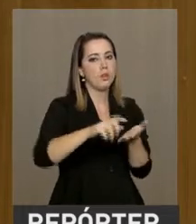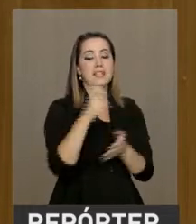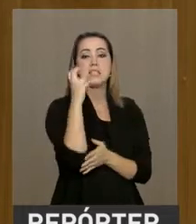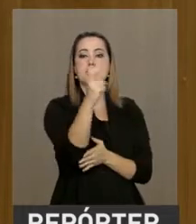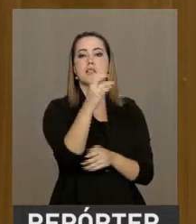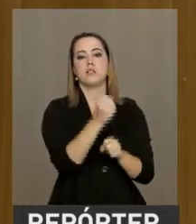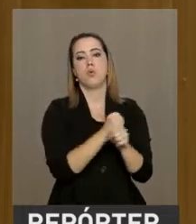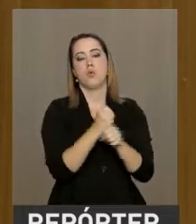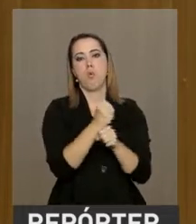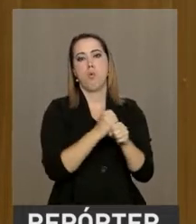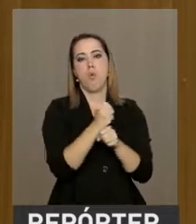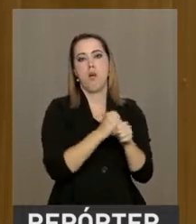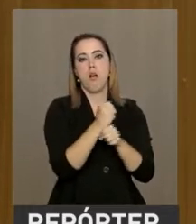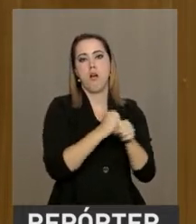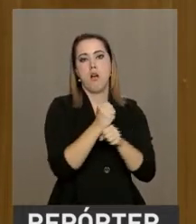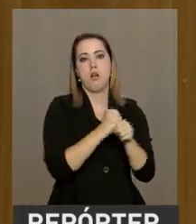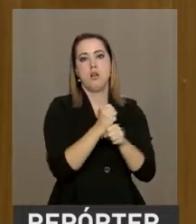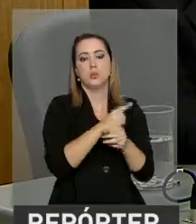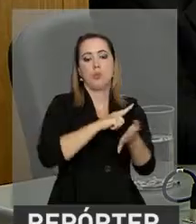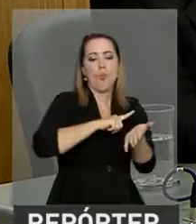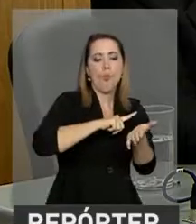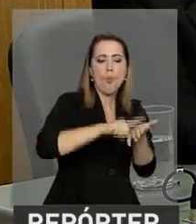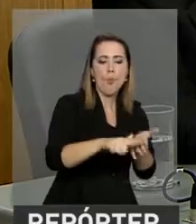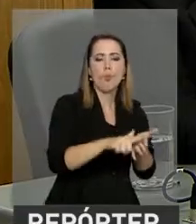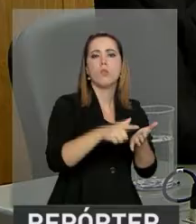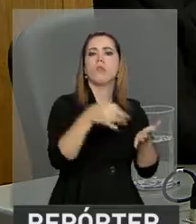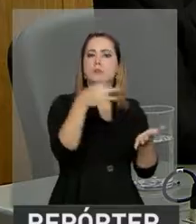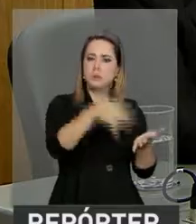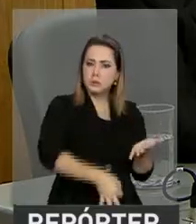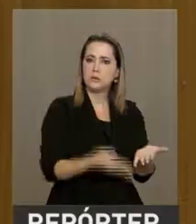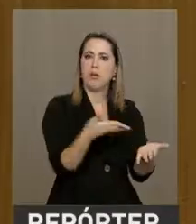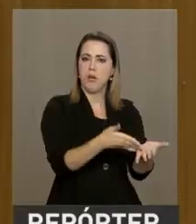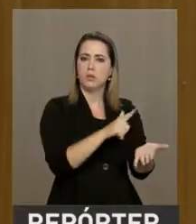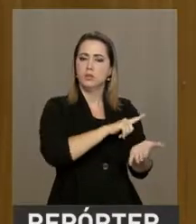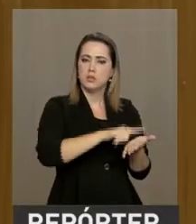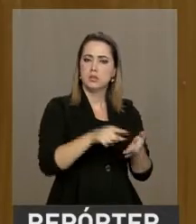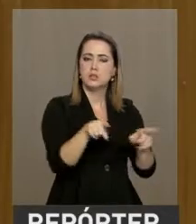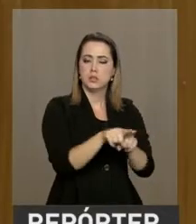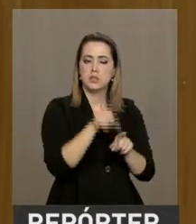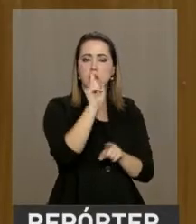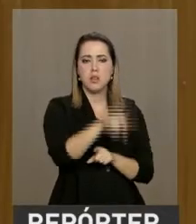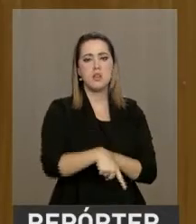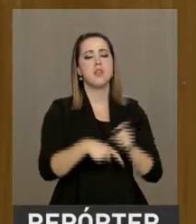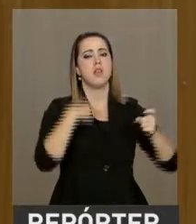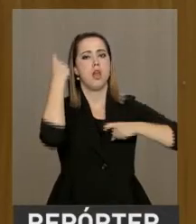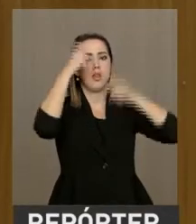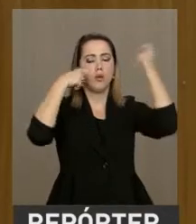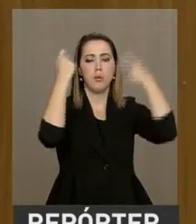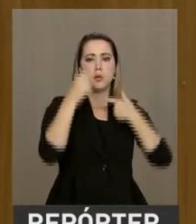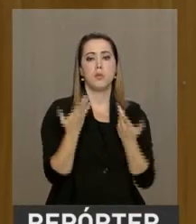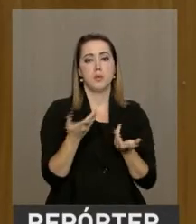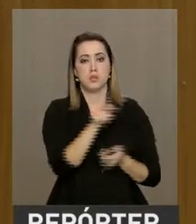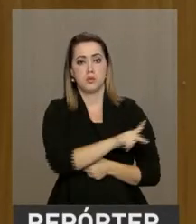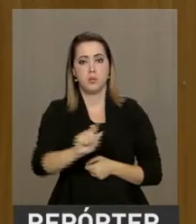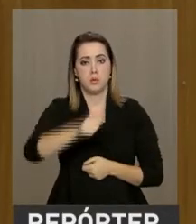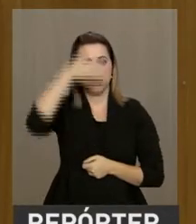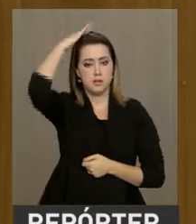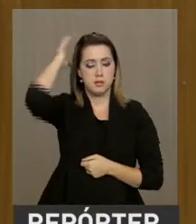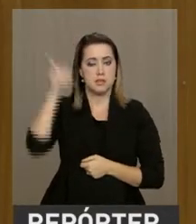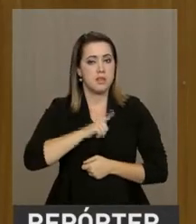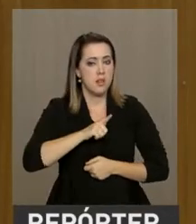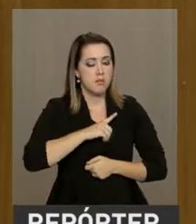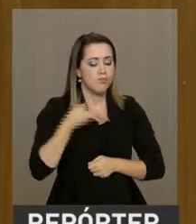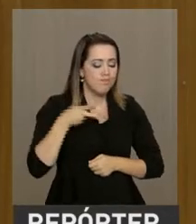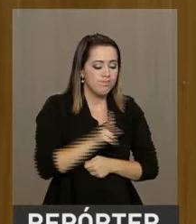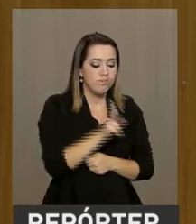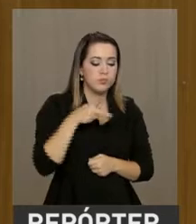seca seca braba como se diz no nordeste e sem dúvida alguma isso é uma preocupação que o presidente michel temer tem